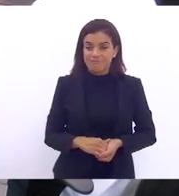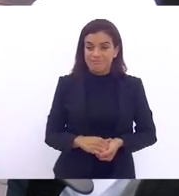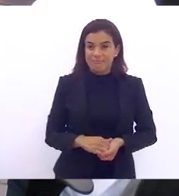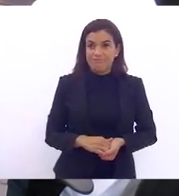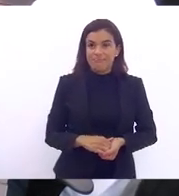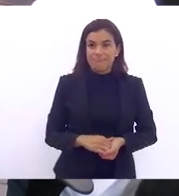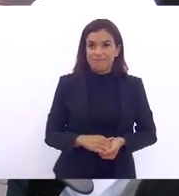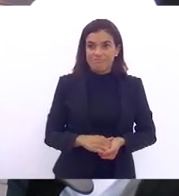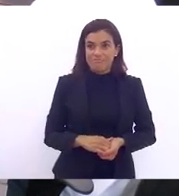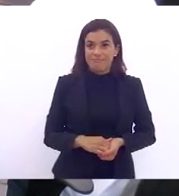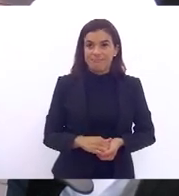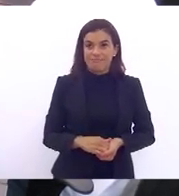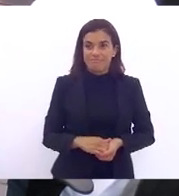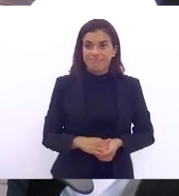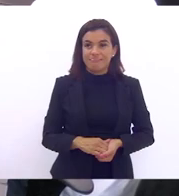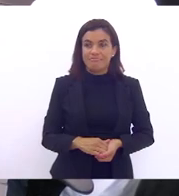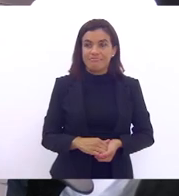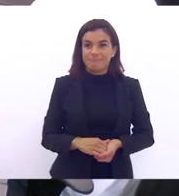vocês